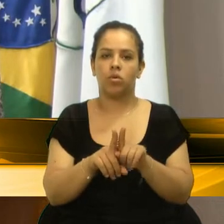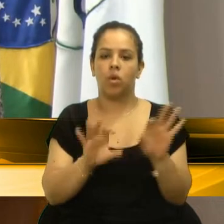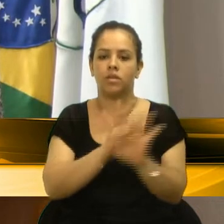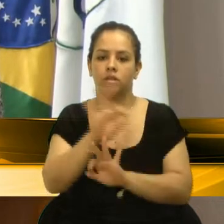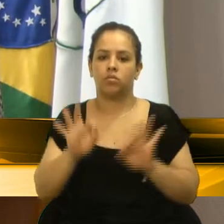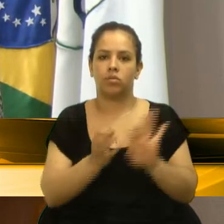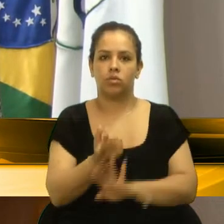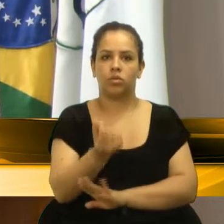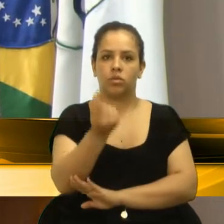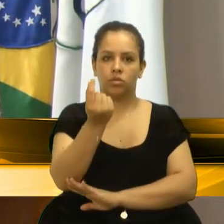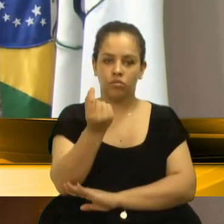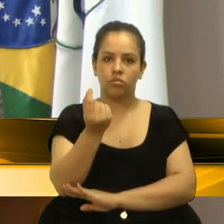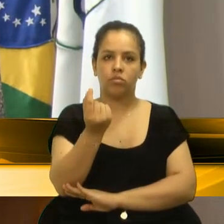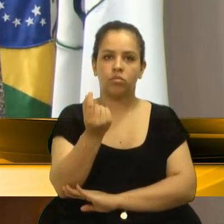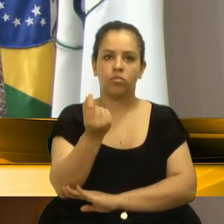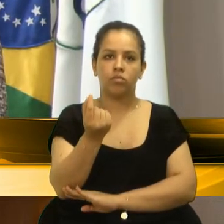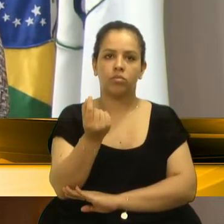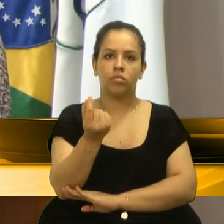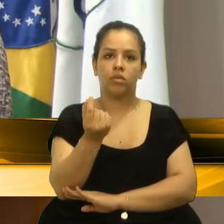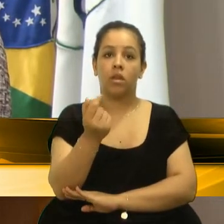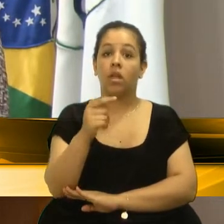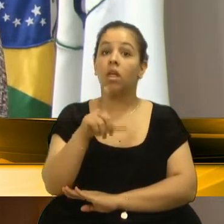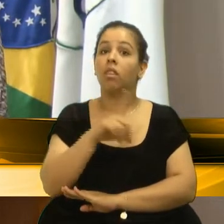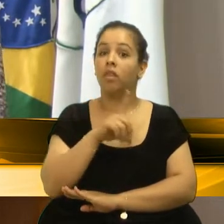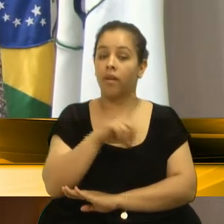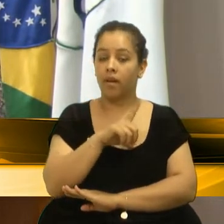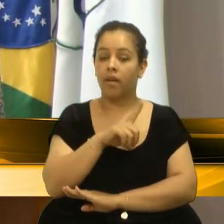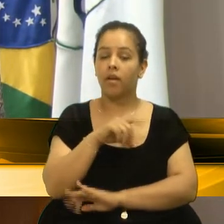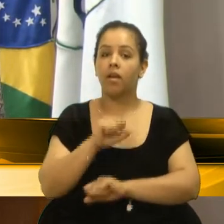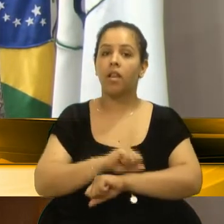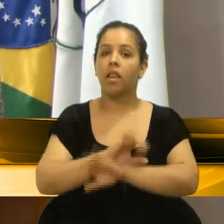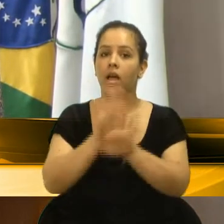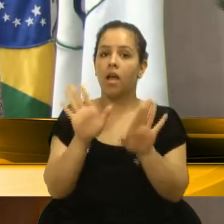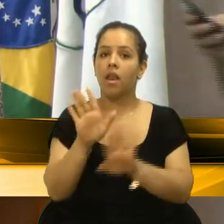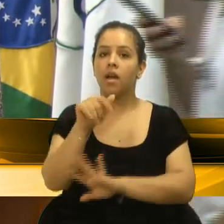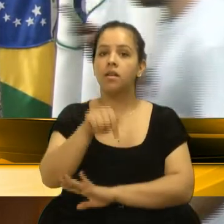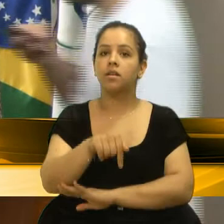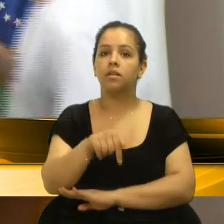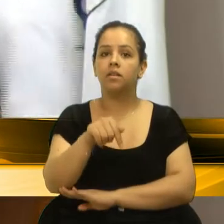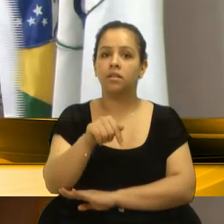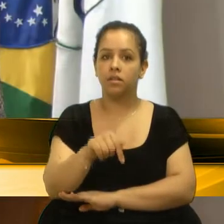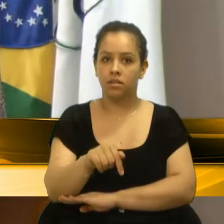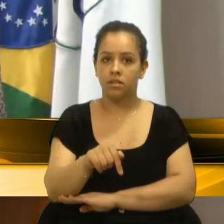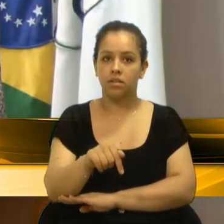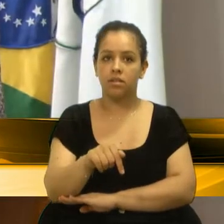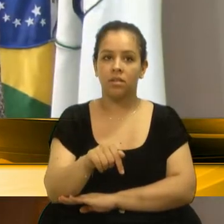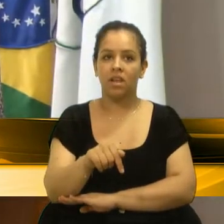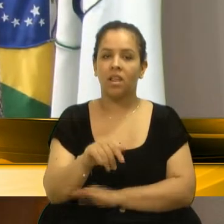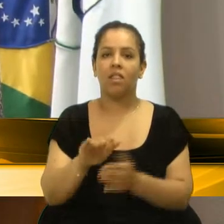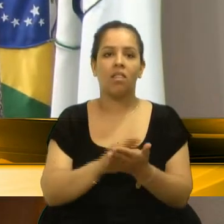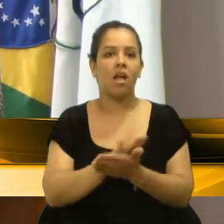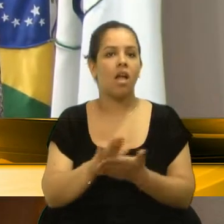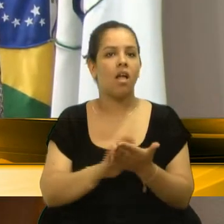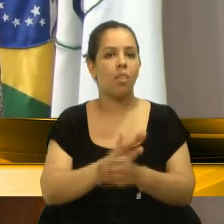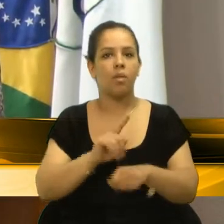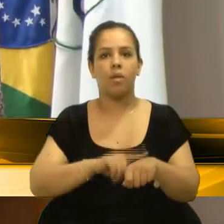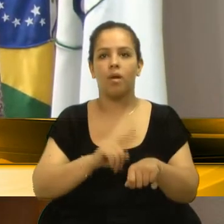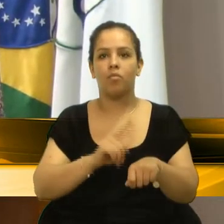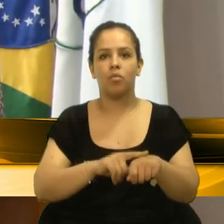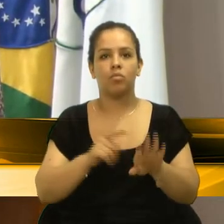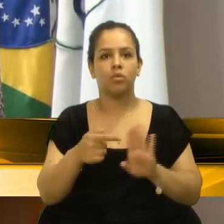dessa forma, aclarar aqui, nobres edis, que em momento algum, conforme comprovado